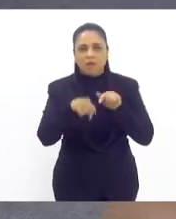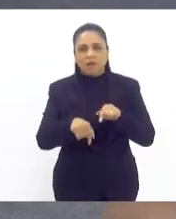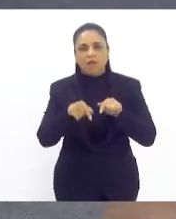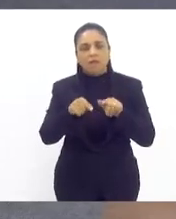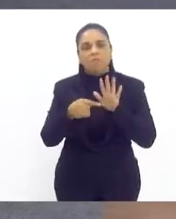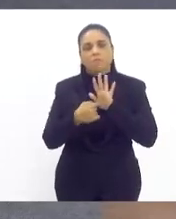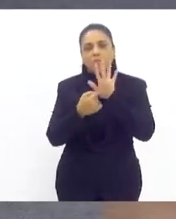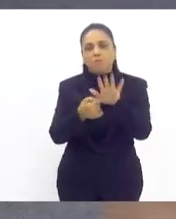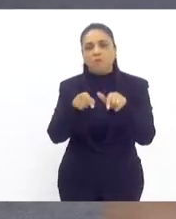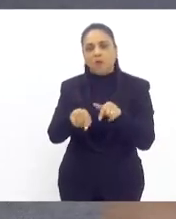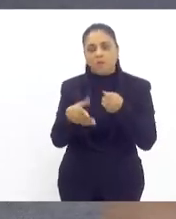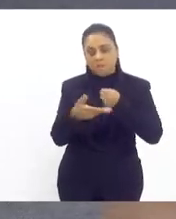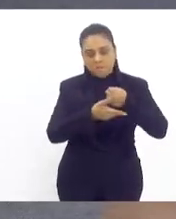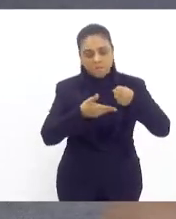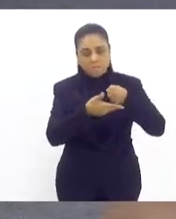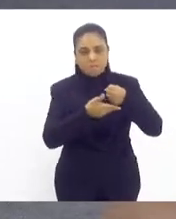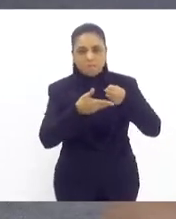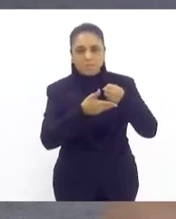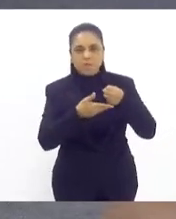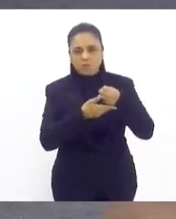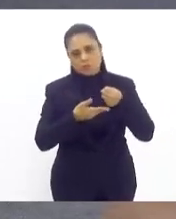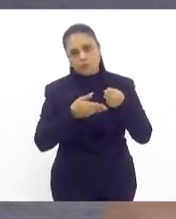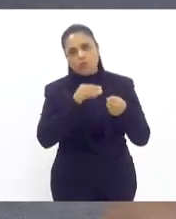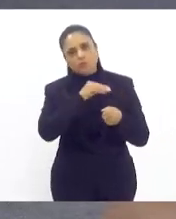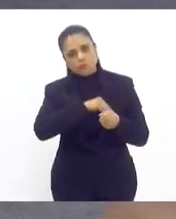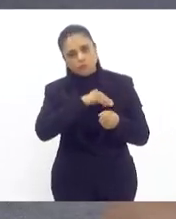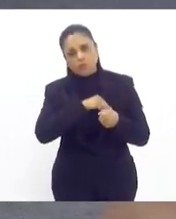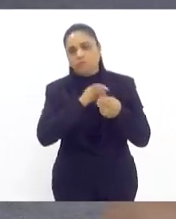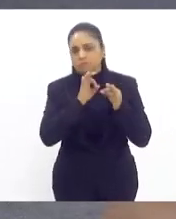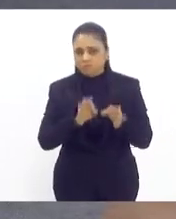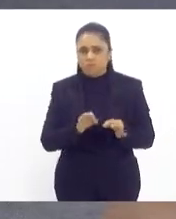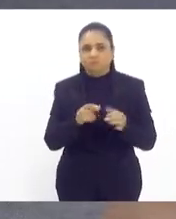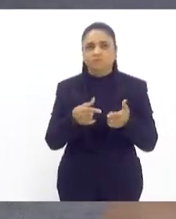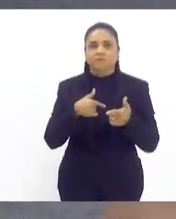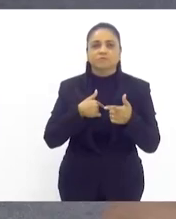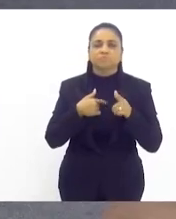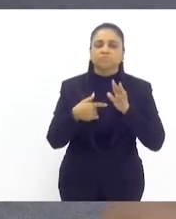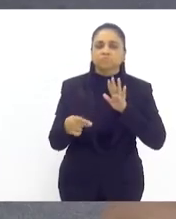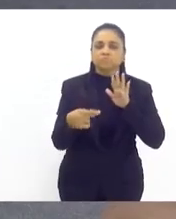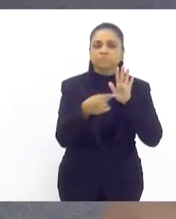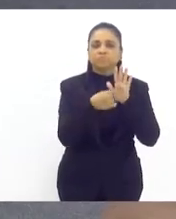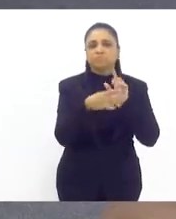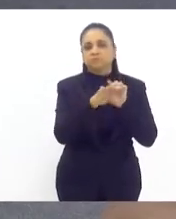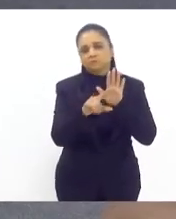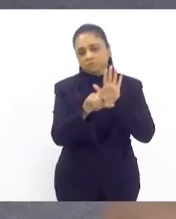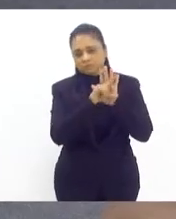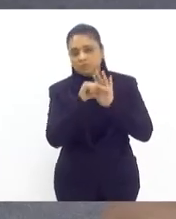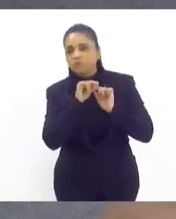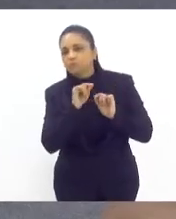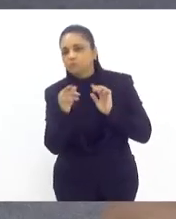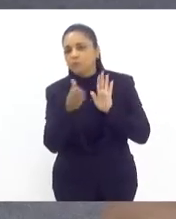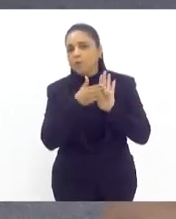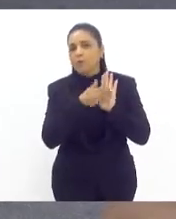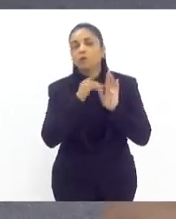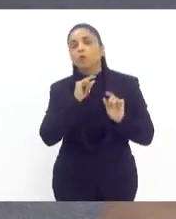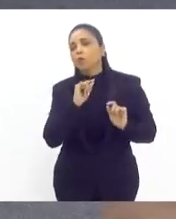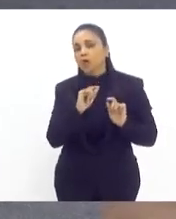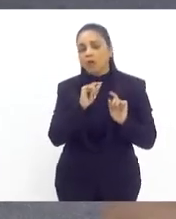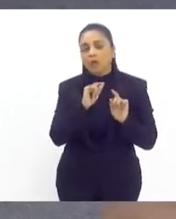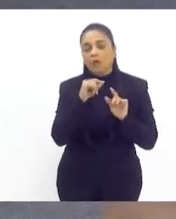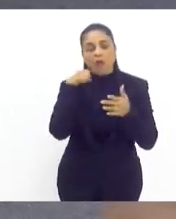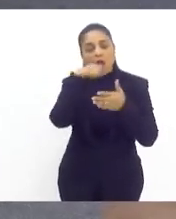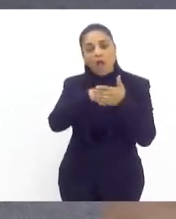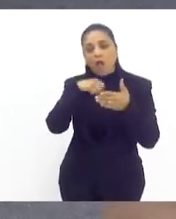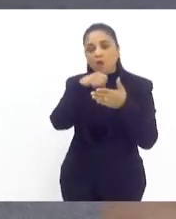o piso mínimo para cada um desses profissionais mas essa indicação Legislativa tem como objetivo justamente isso que a nossa luta